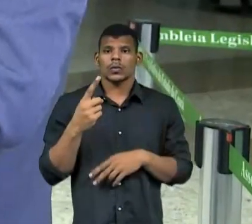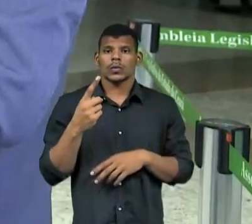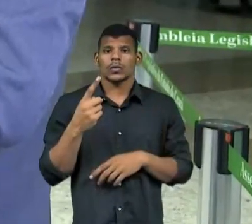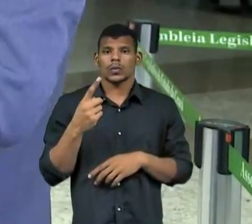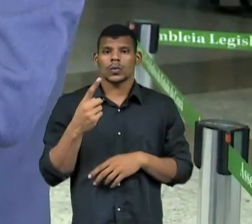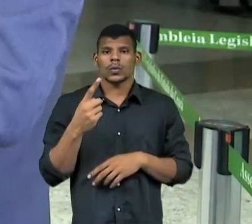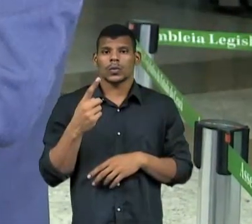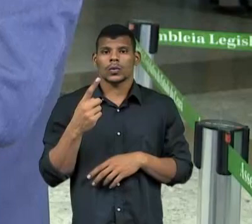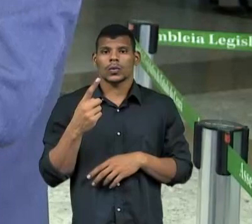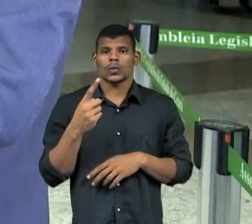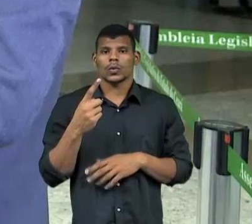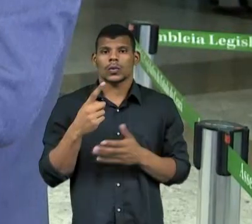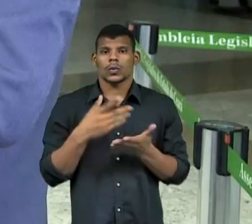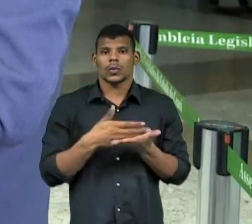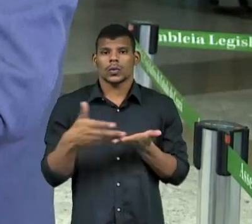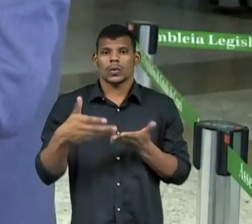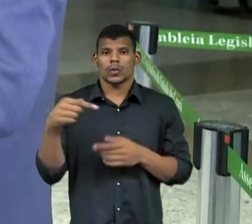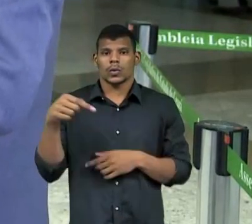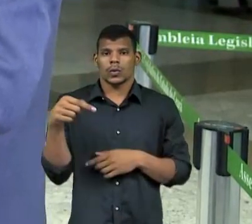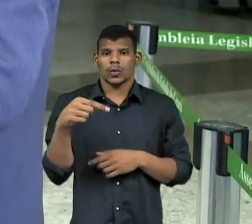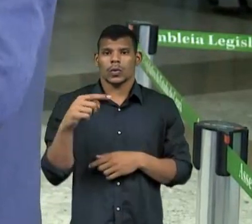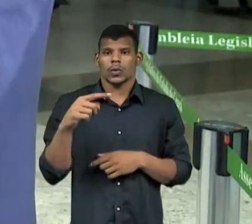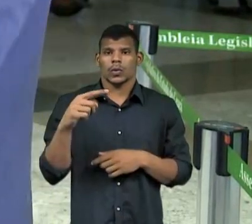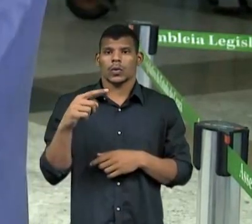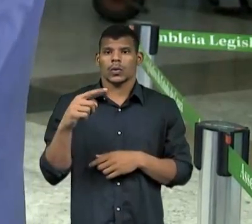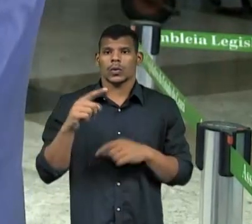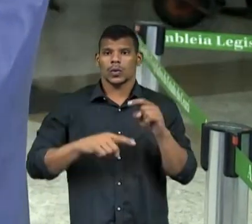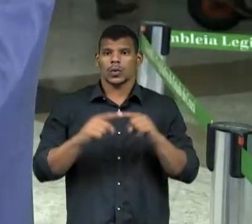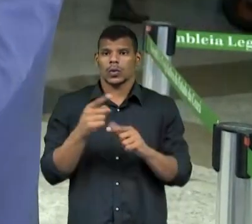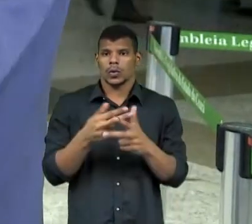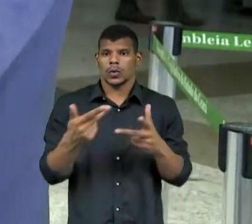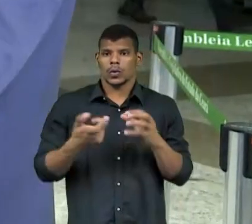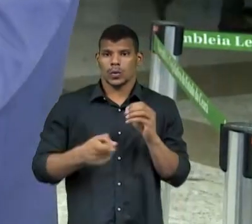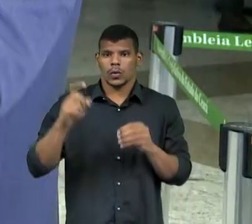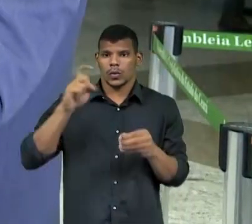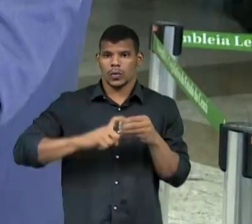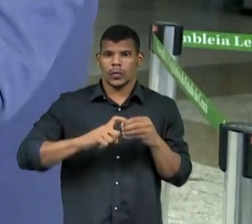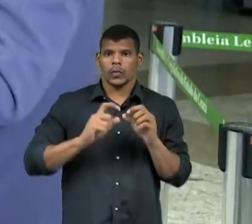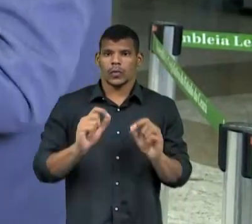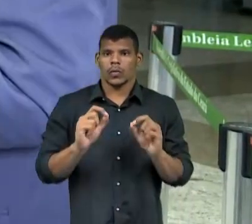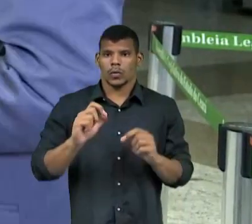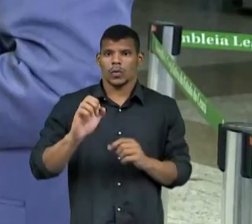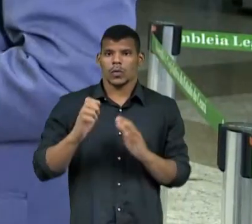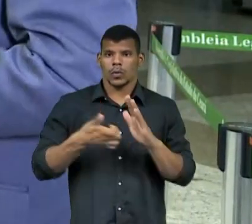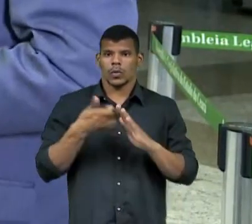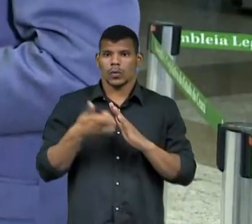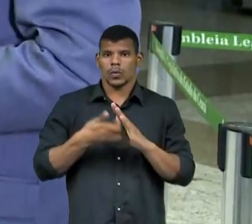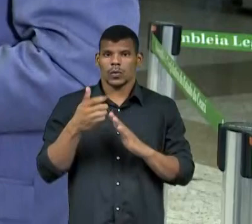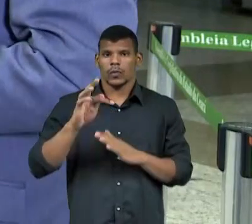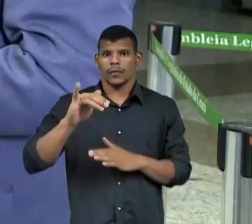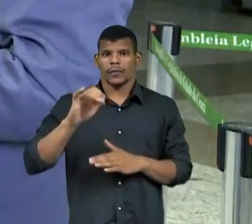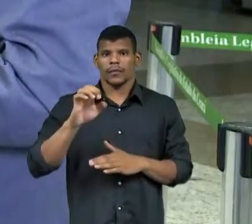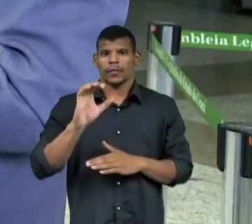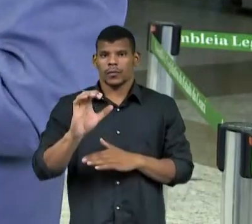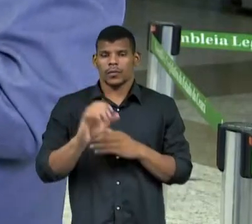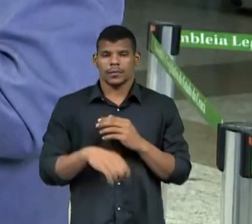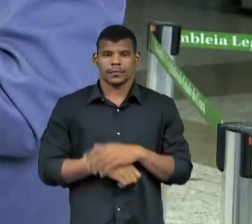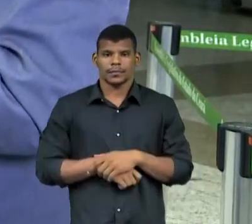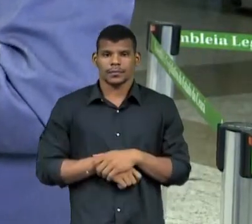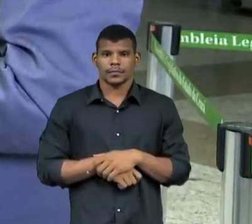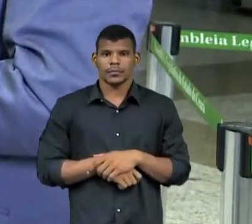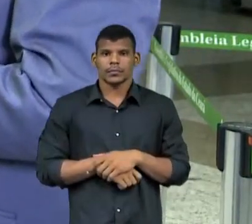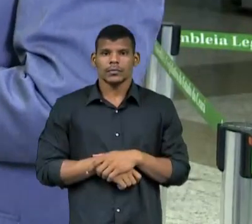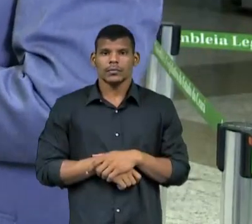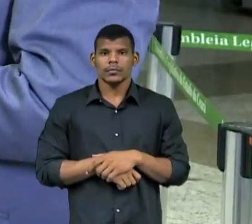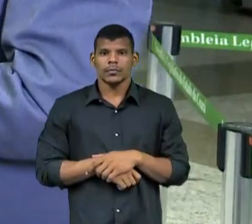a partir da vinda desses novos equipamentos. O público é voltado para empreendedores ligado à FIEC? Não somente a FIEC, mas toda a